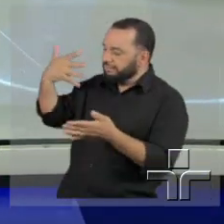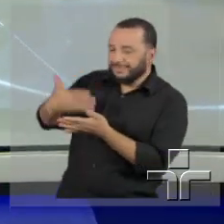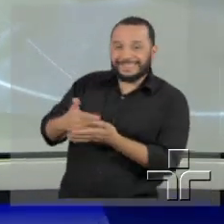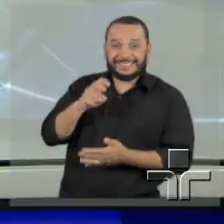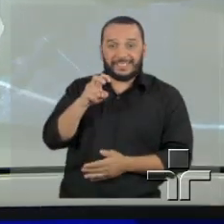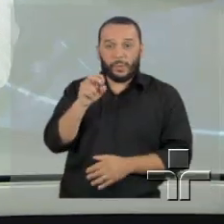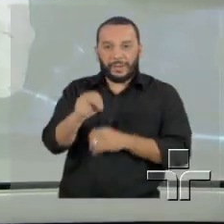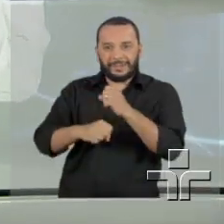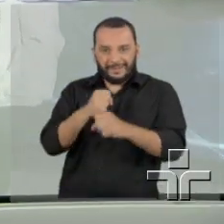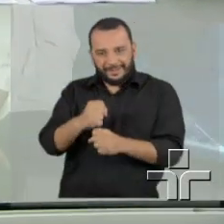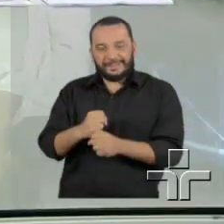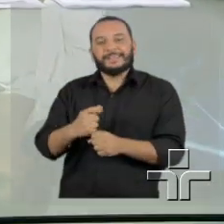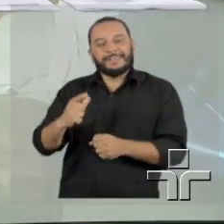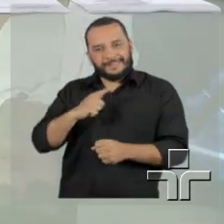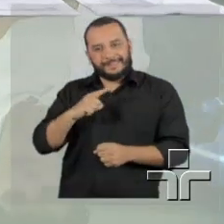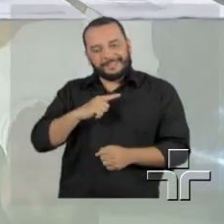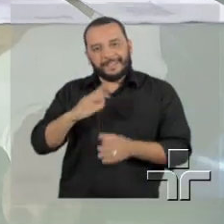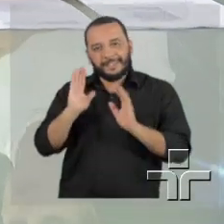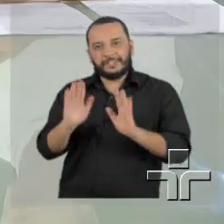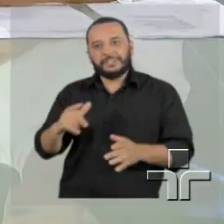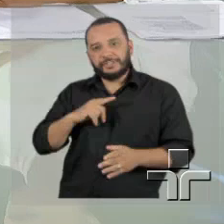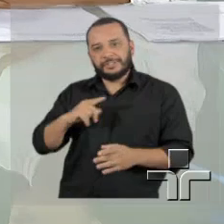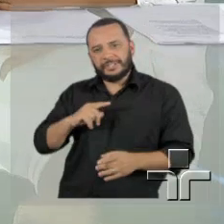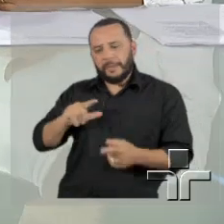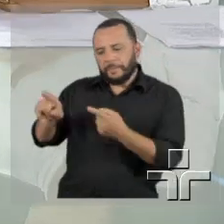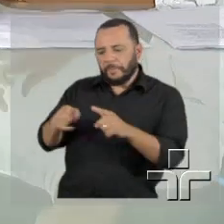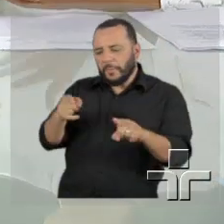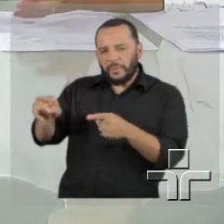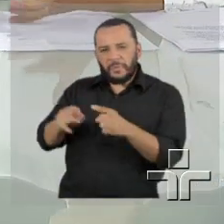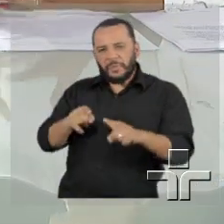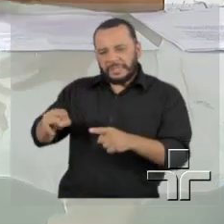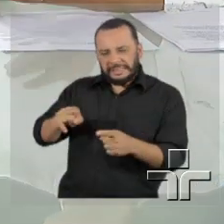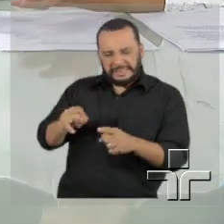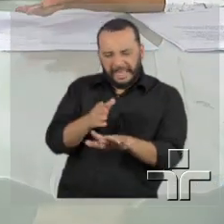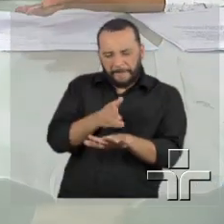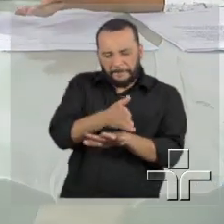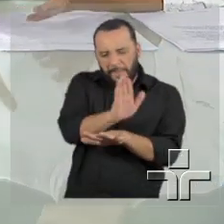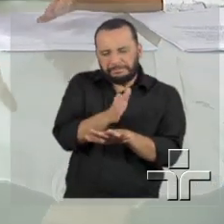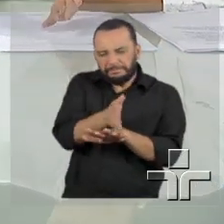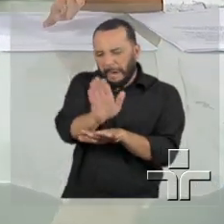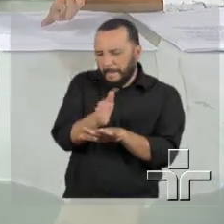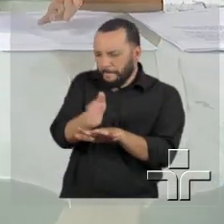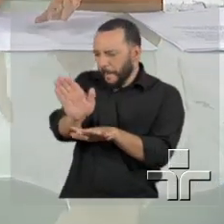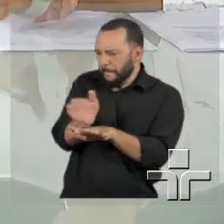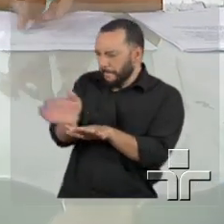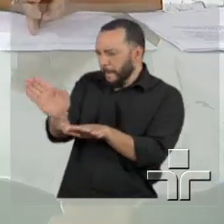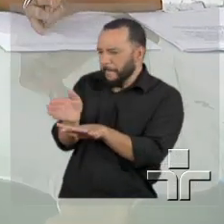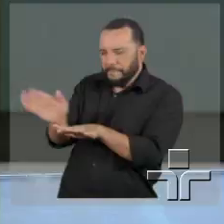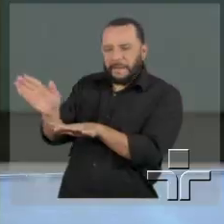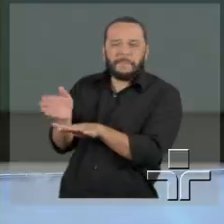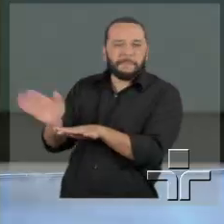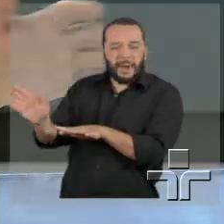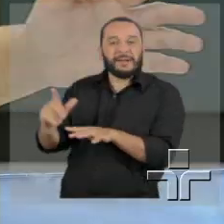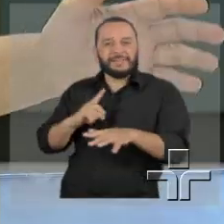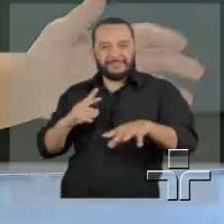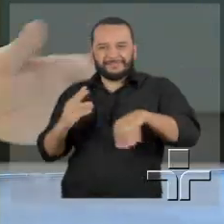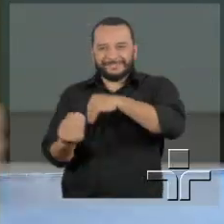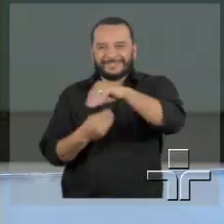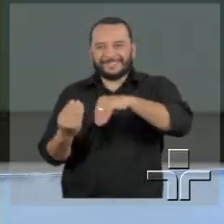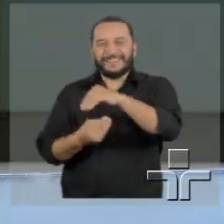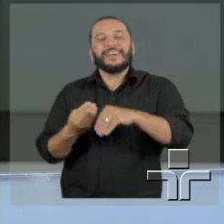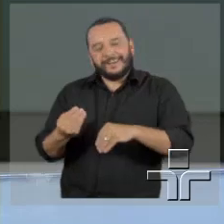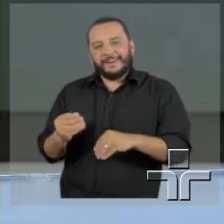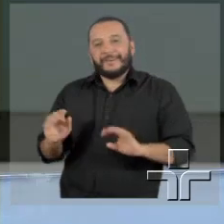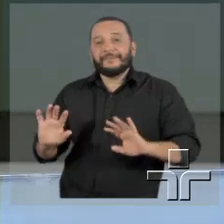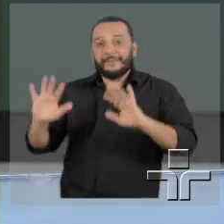reinventar, misturando OZESP com Lenine, jazz sinfônica com músicas de filmes, de games, uma festa, para nós de esquerda